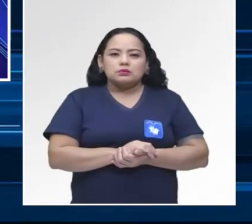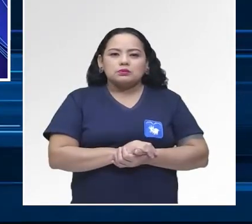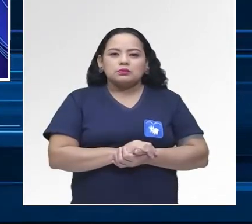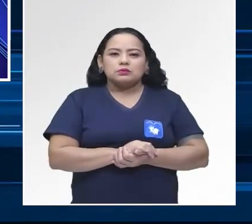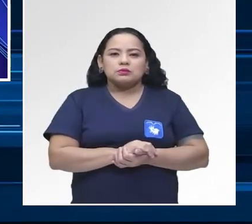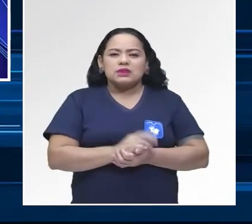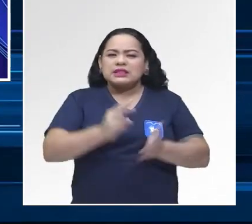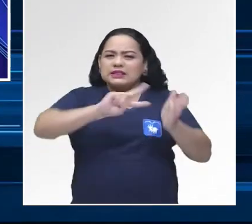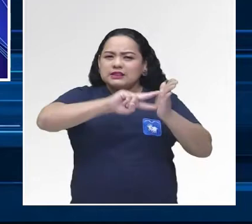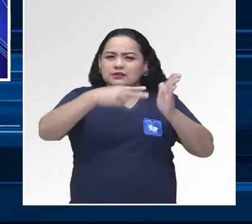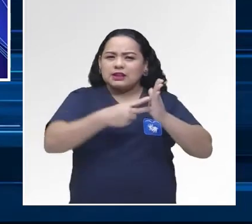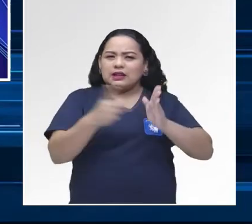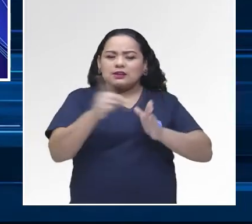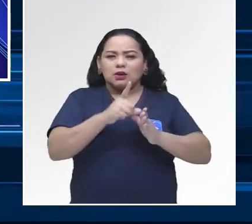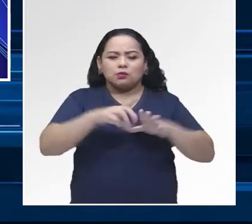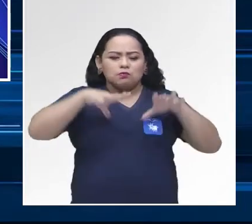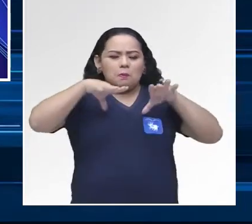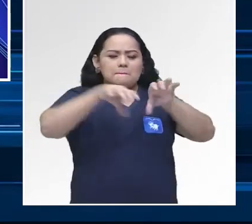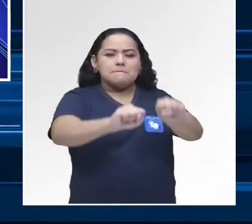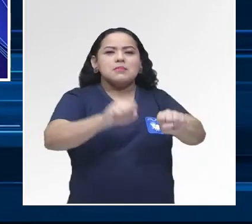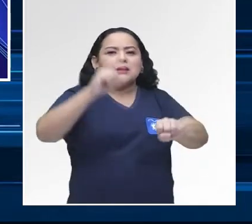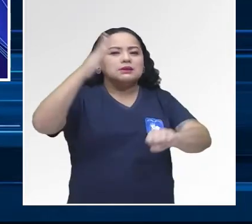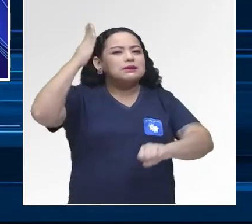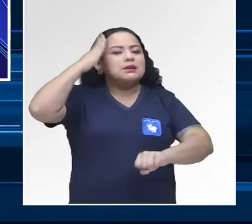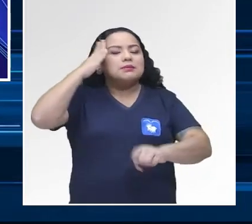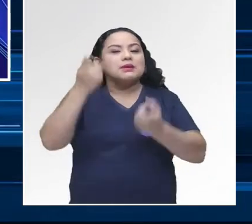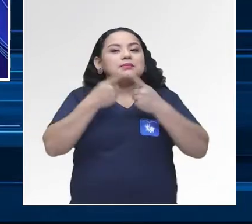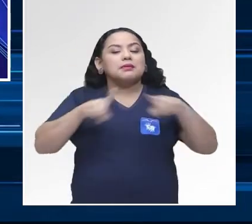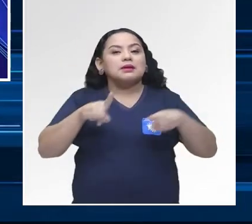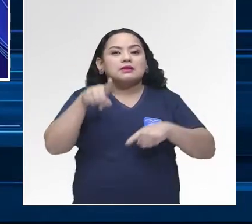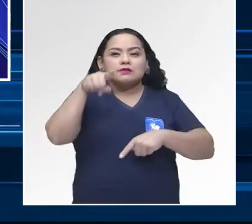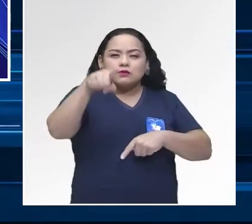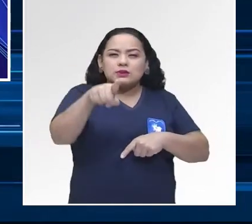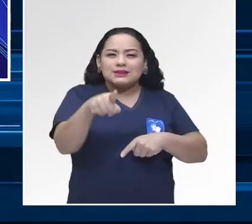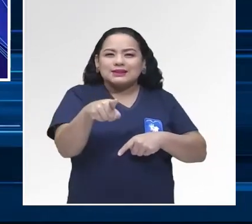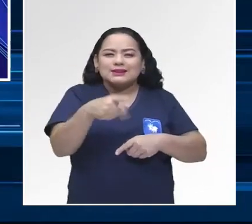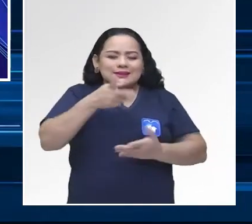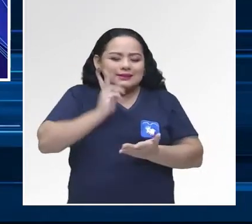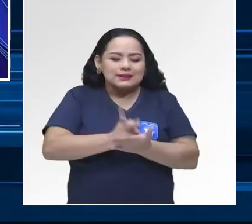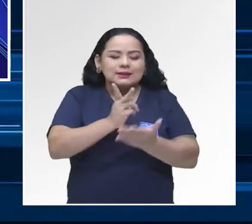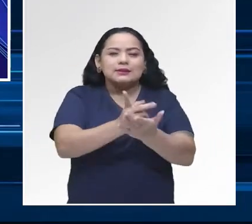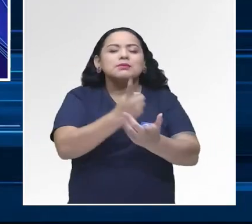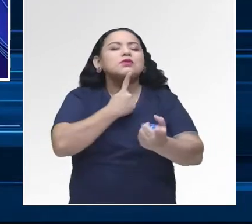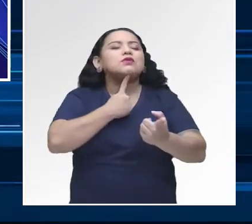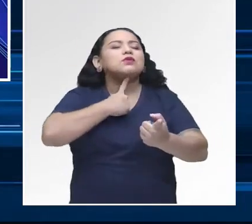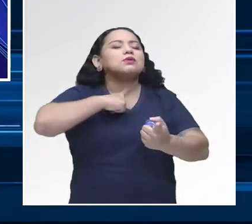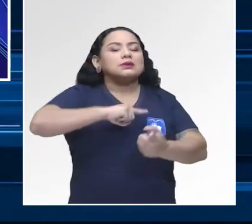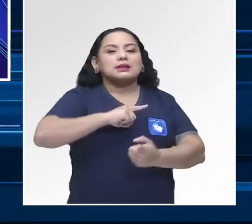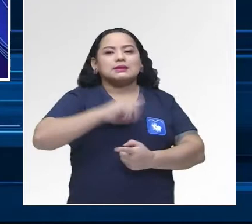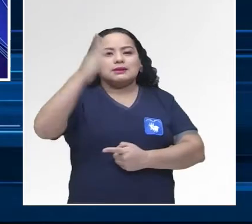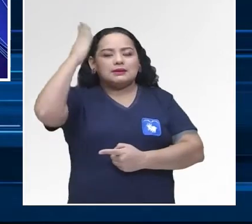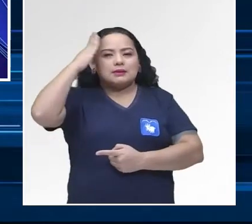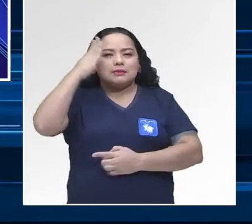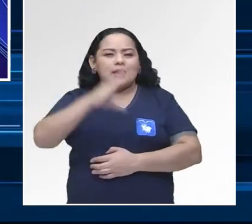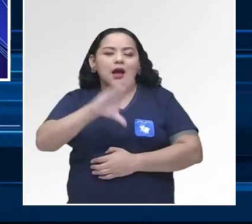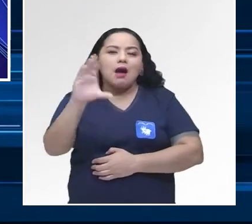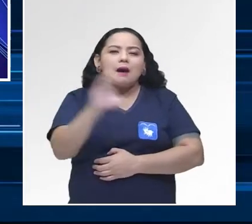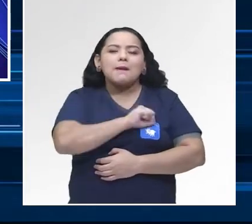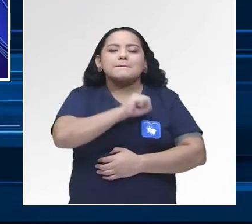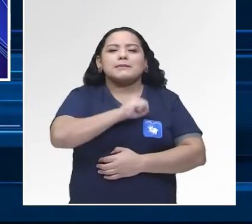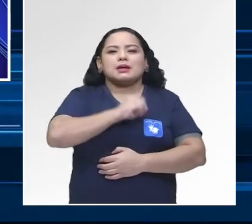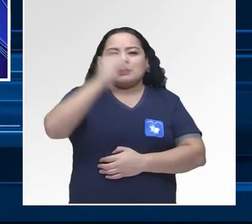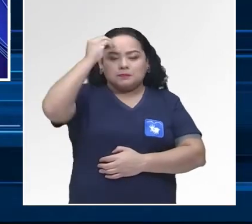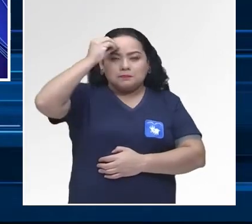ser dono do saber, mas é você querer saber, você amar o conhecimento,